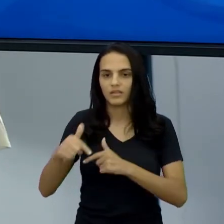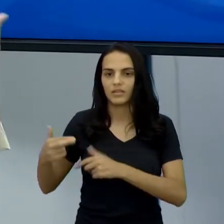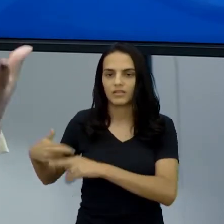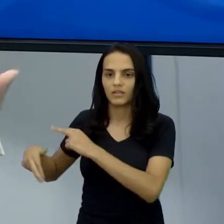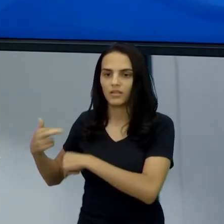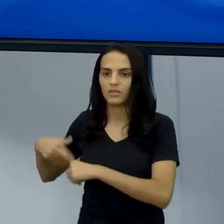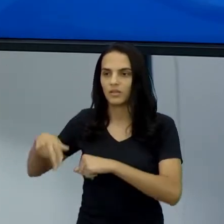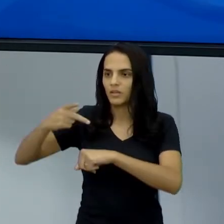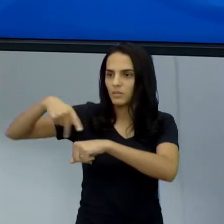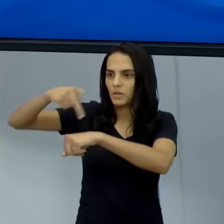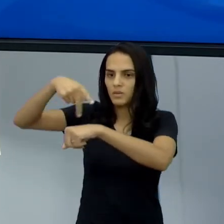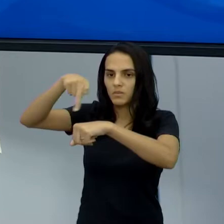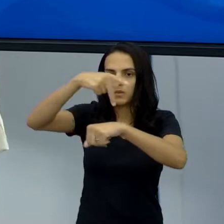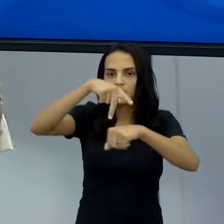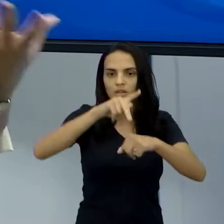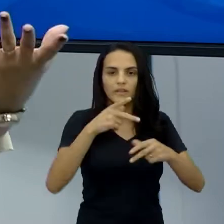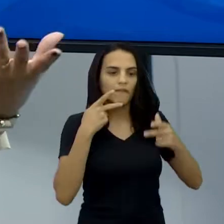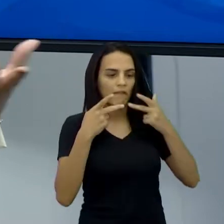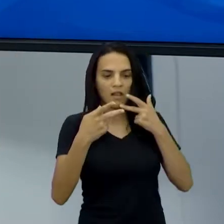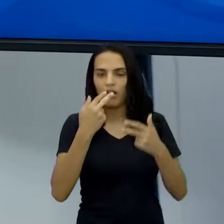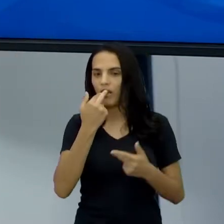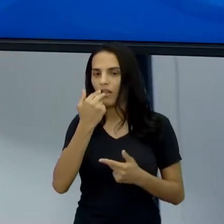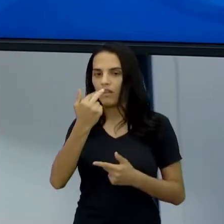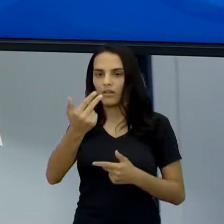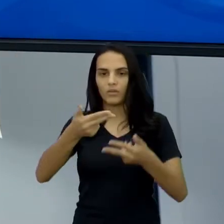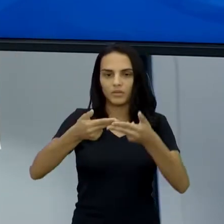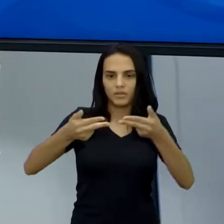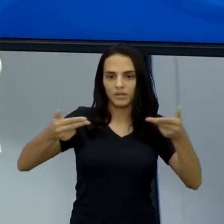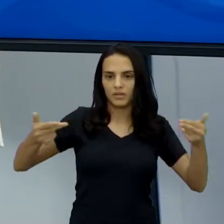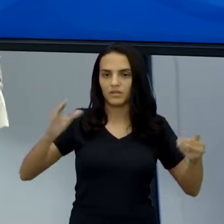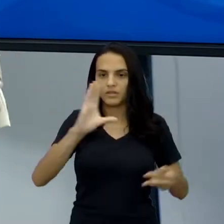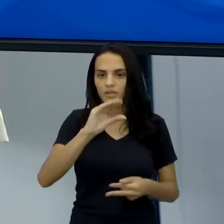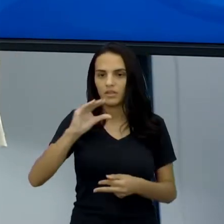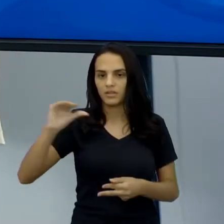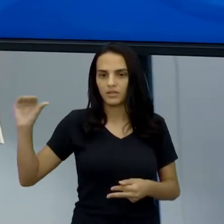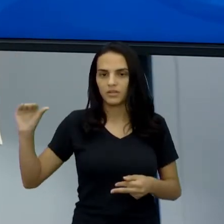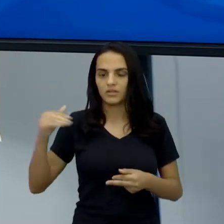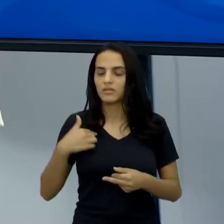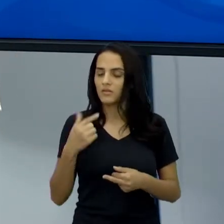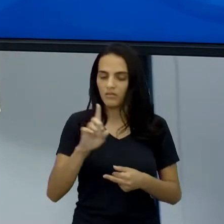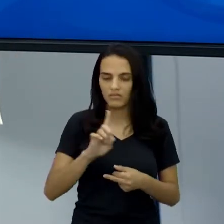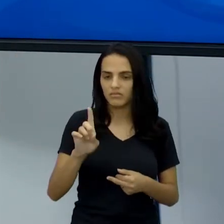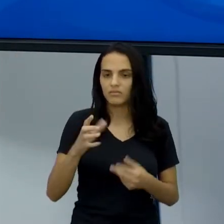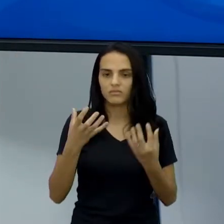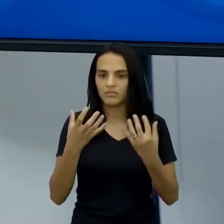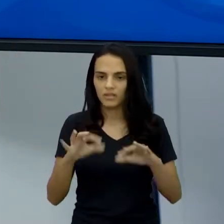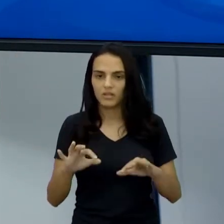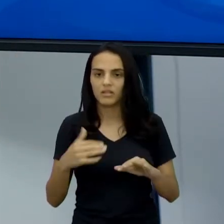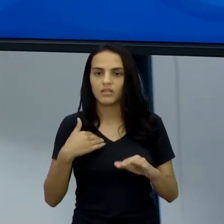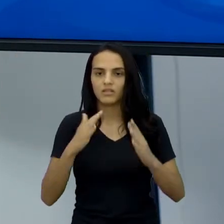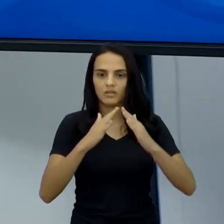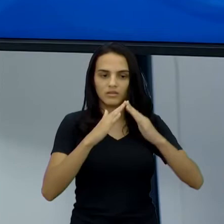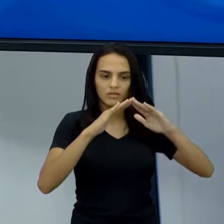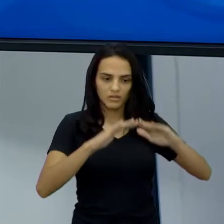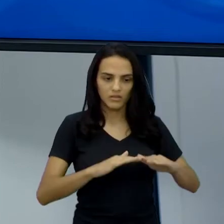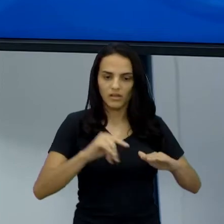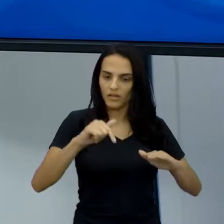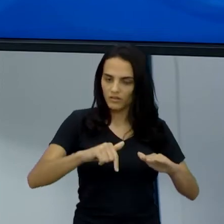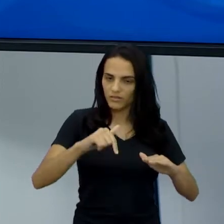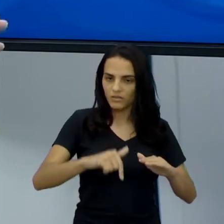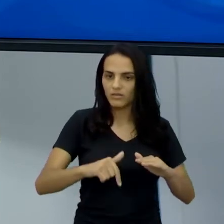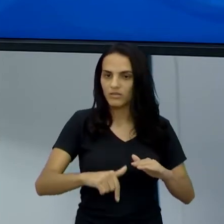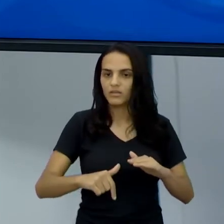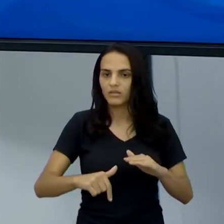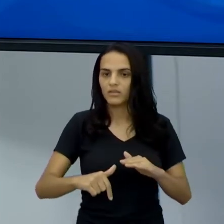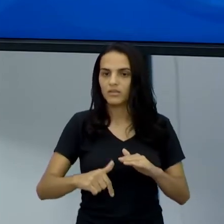relações internacionais, que eu ia falar muitas línguas, viajar o mundo. E eu não queria, eu queria fincar meu pé na terra ali e